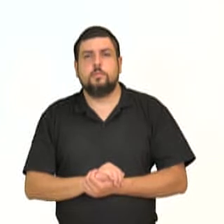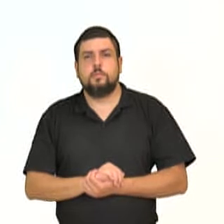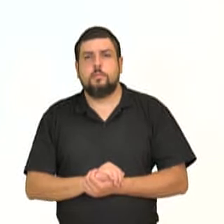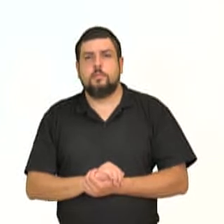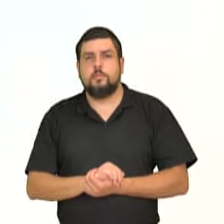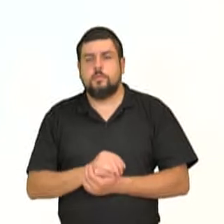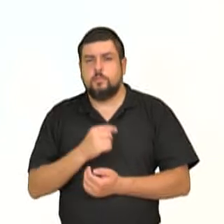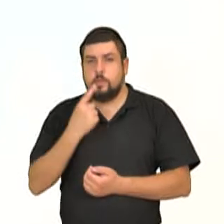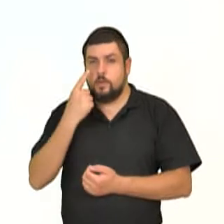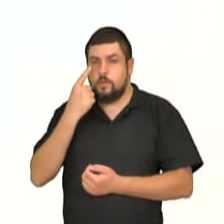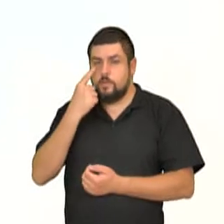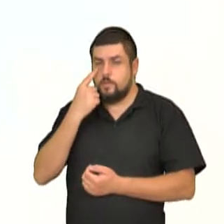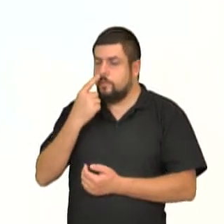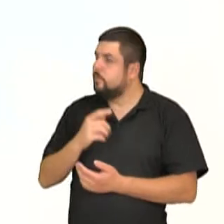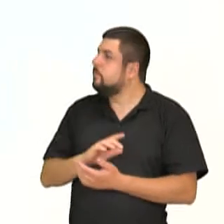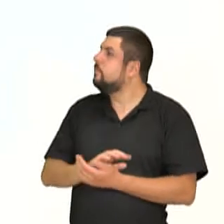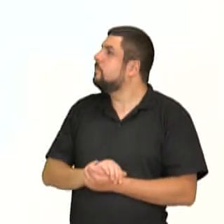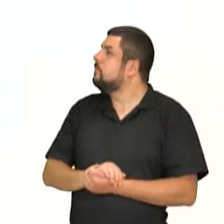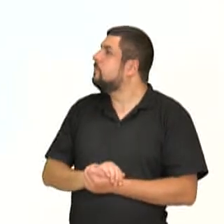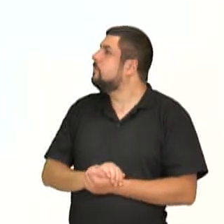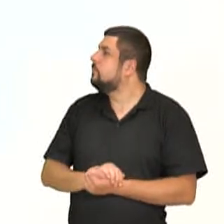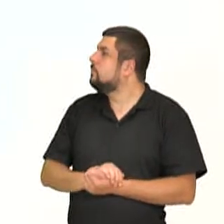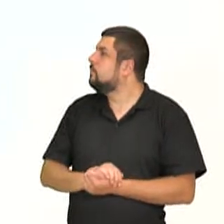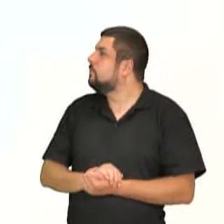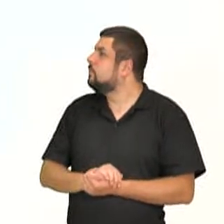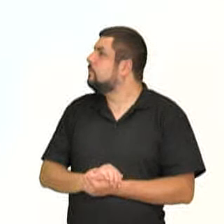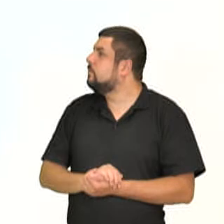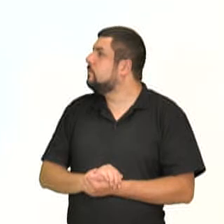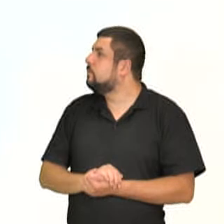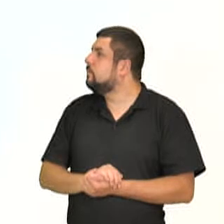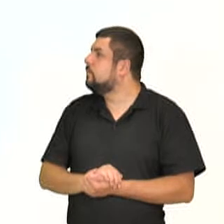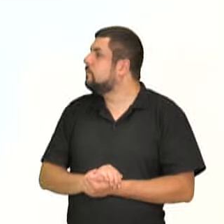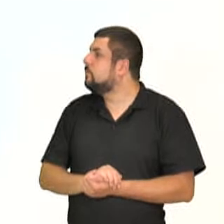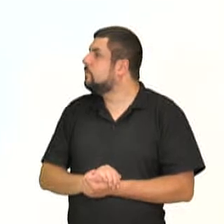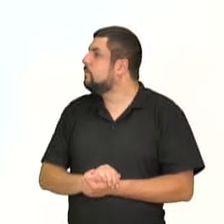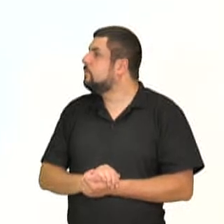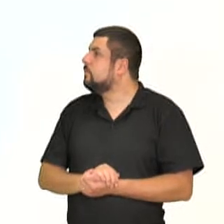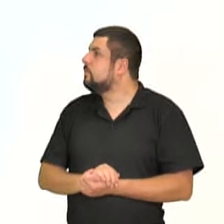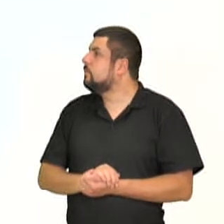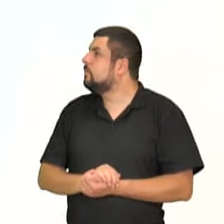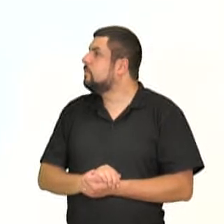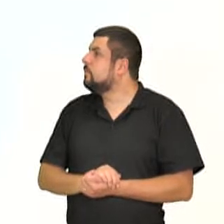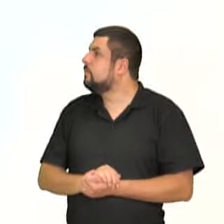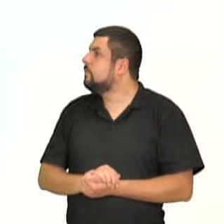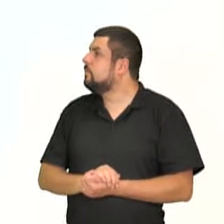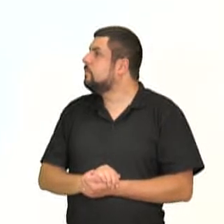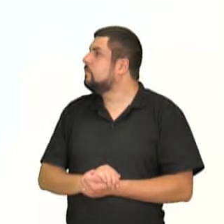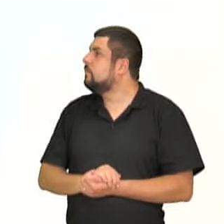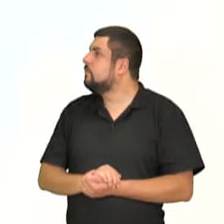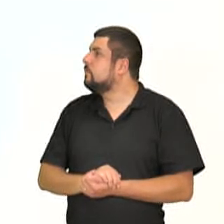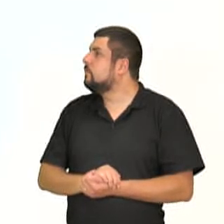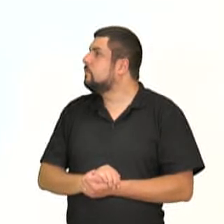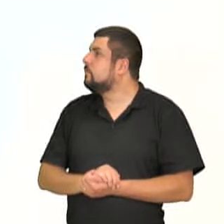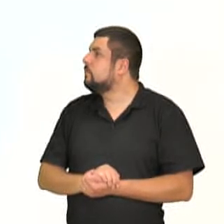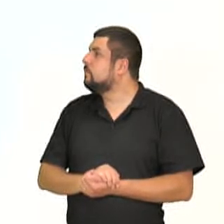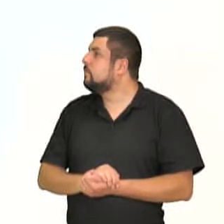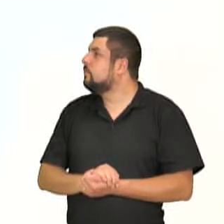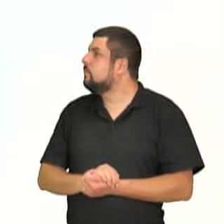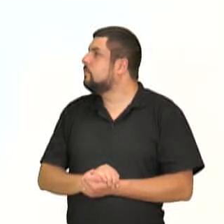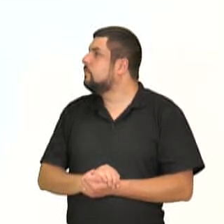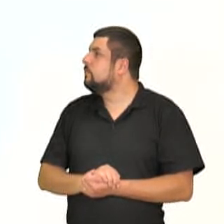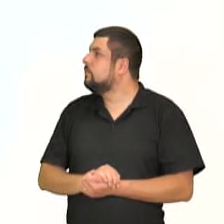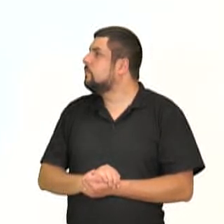esta e estas hacen referencia a lo que consideramos próximo a nosotros